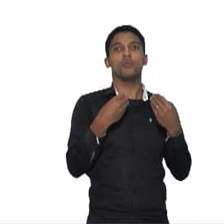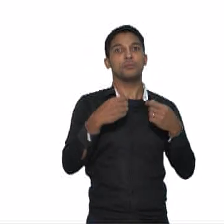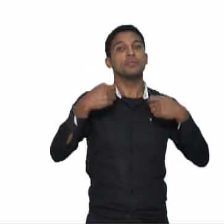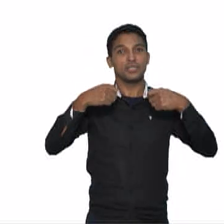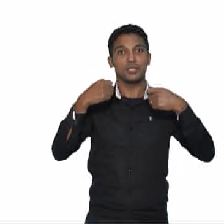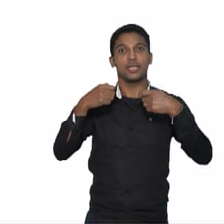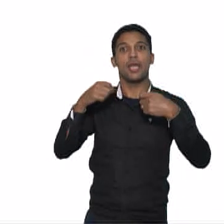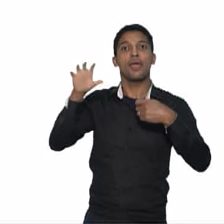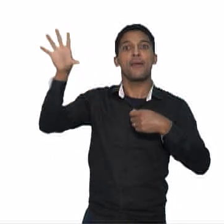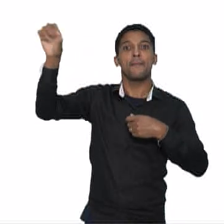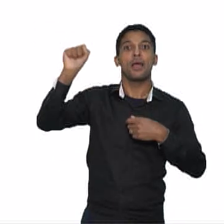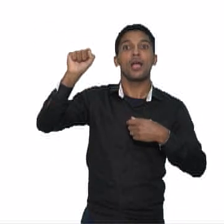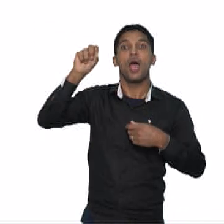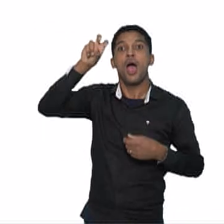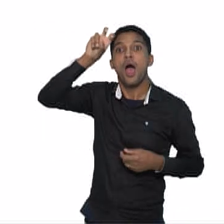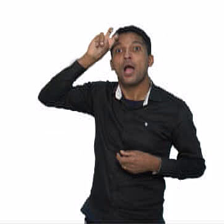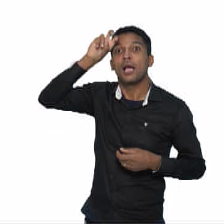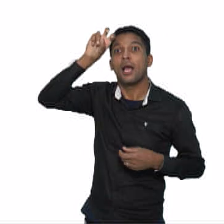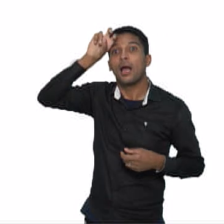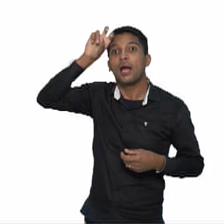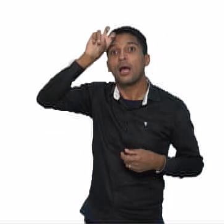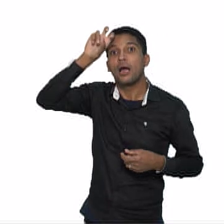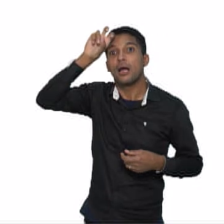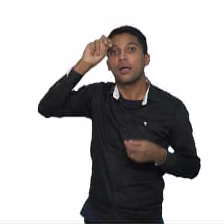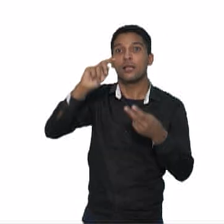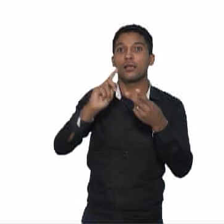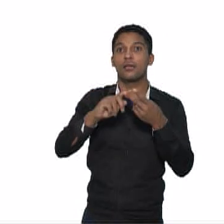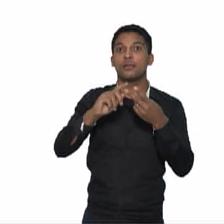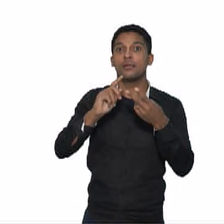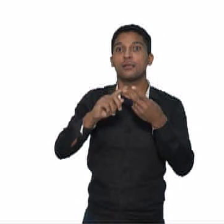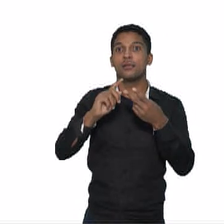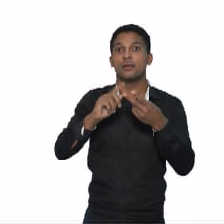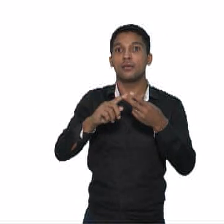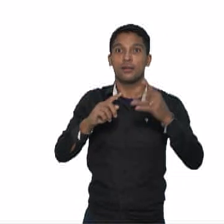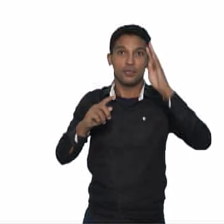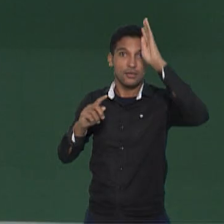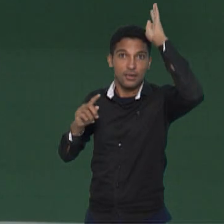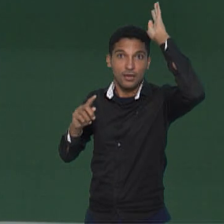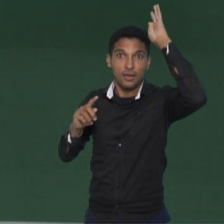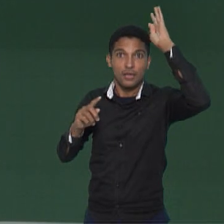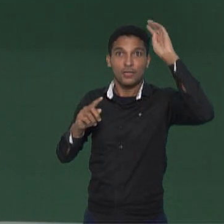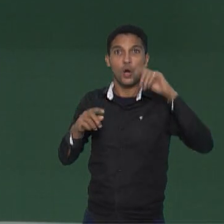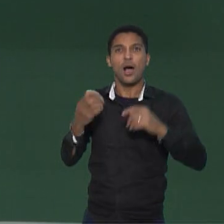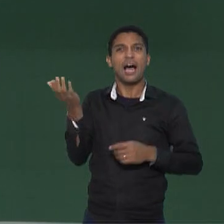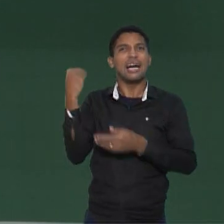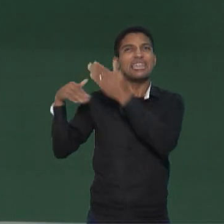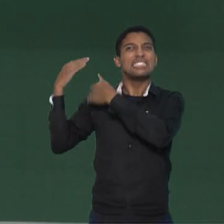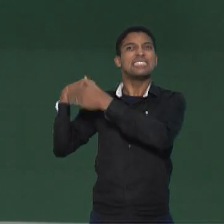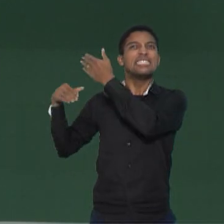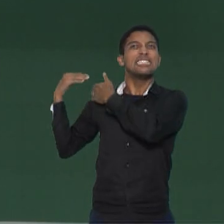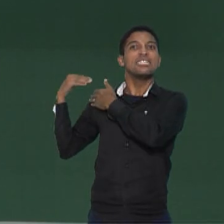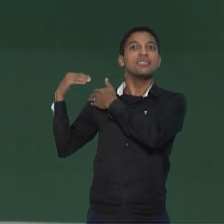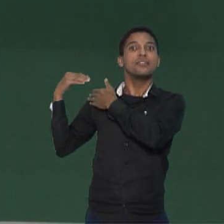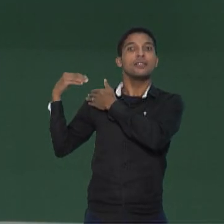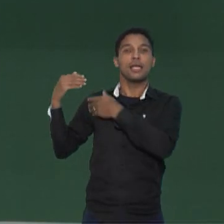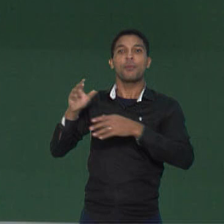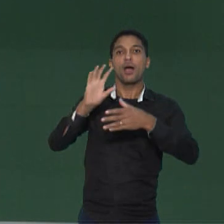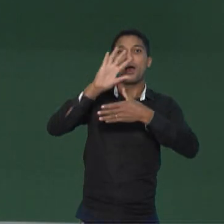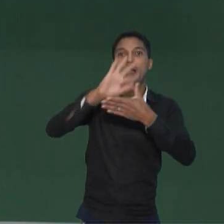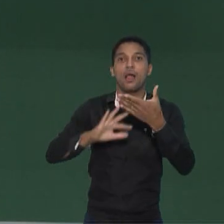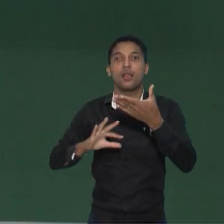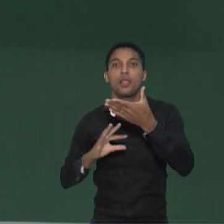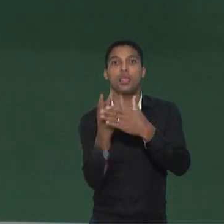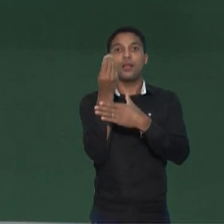os renascentistas italianos já haviam criado. Então é um novo classicismo. Lembra que o Renascimento ele